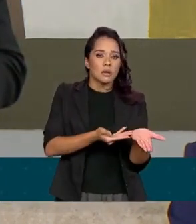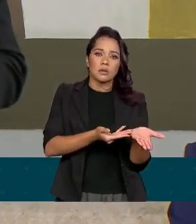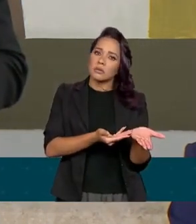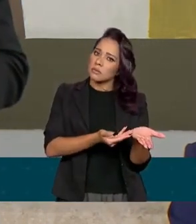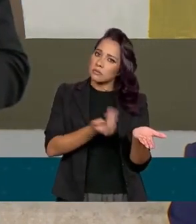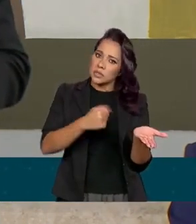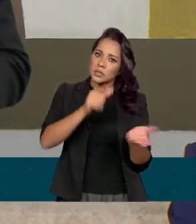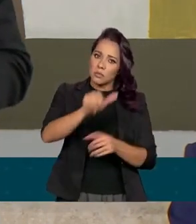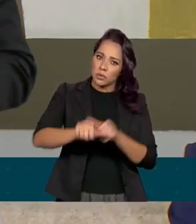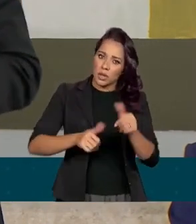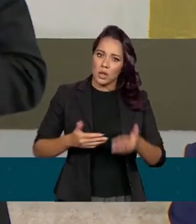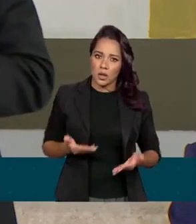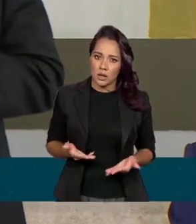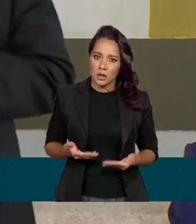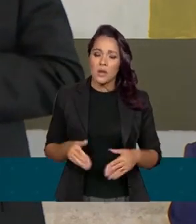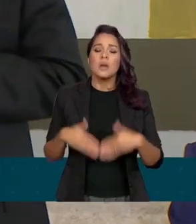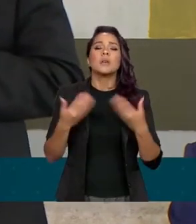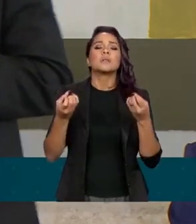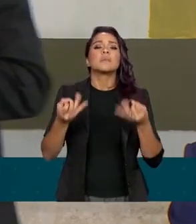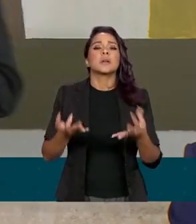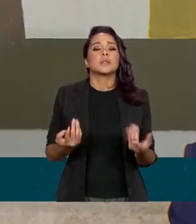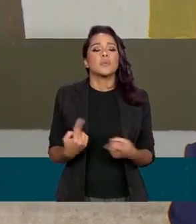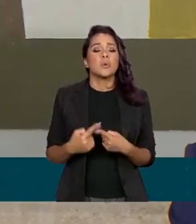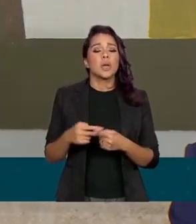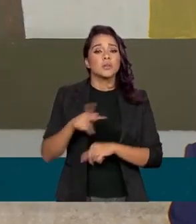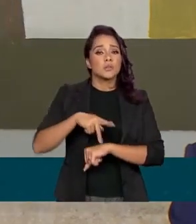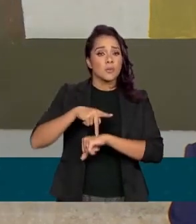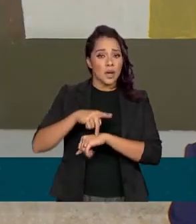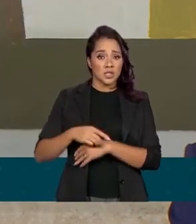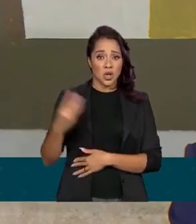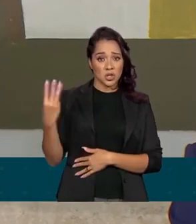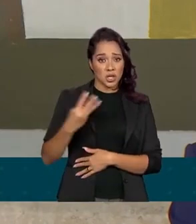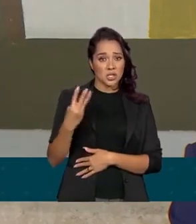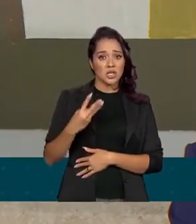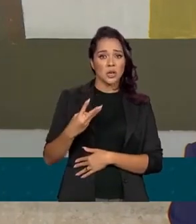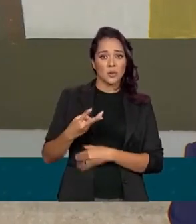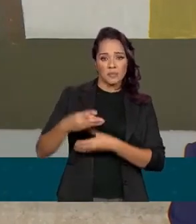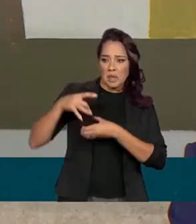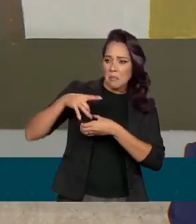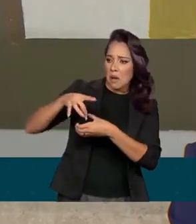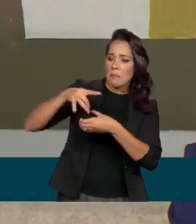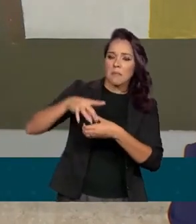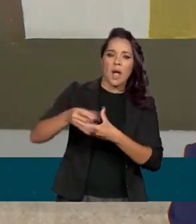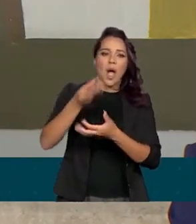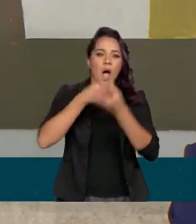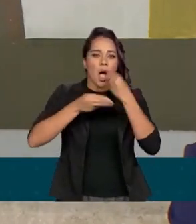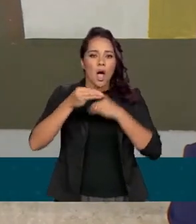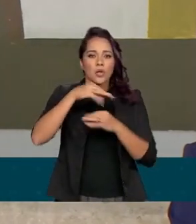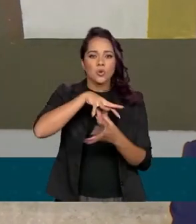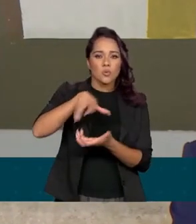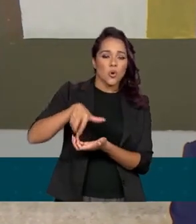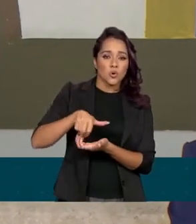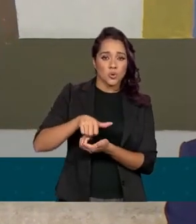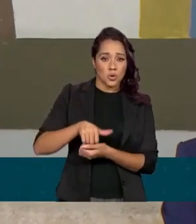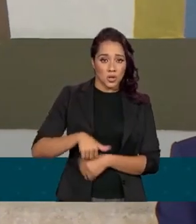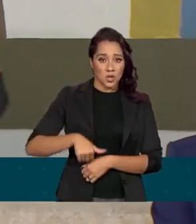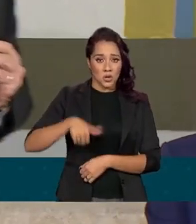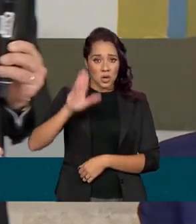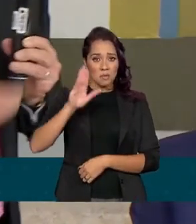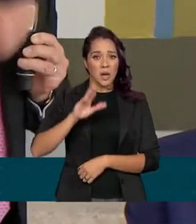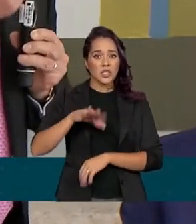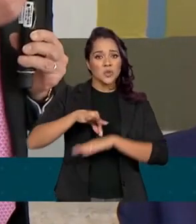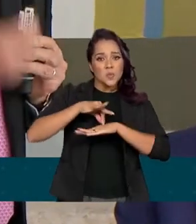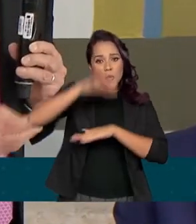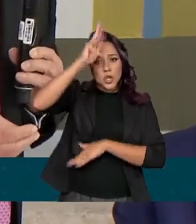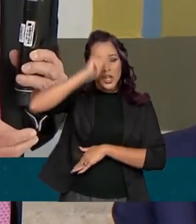mudar. Qual é a explicação do nosso país, que é o terceiro produtor de alimento do mundo e o maior protetor de